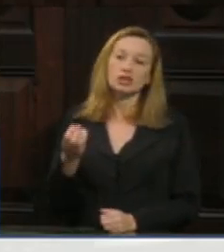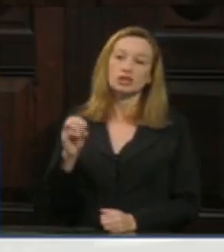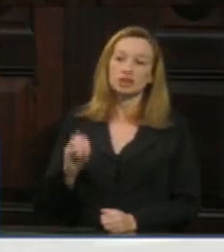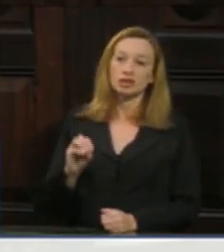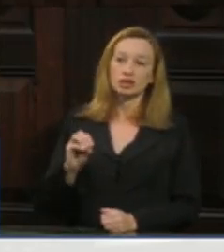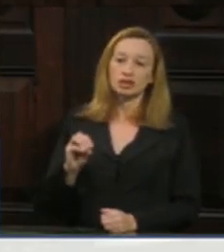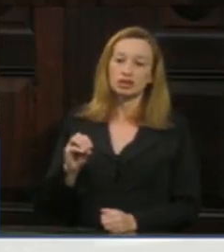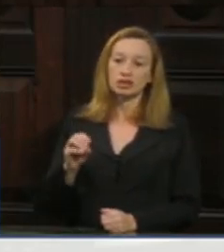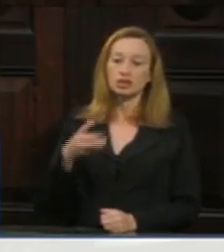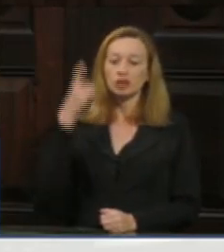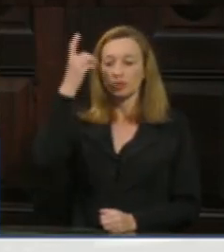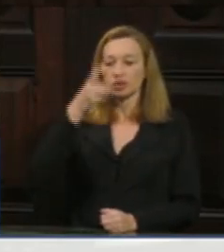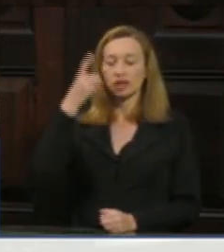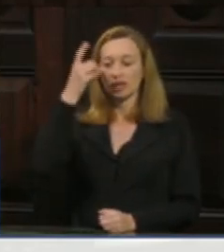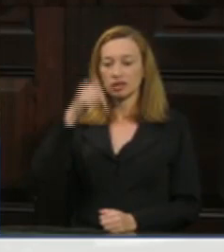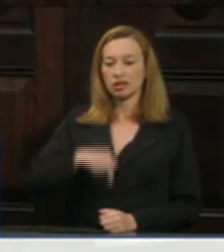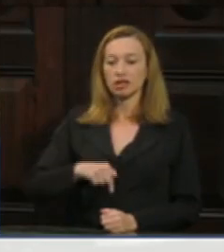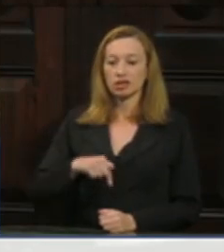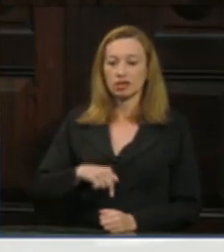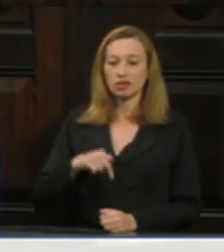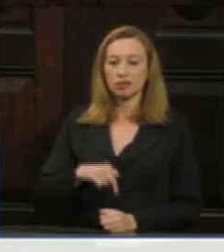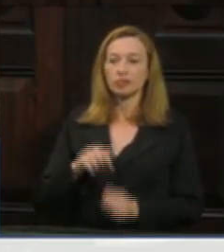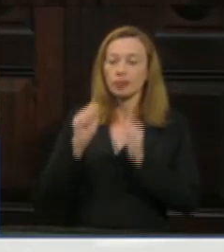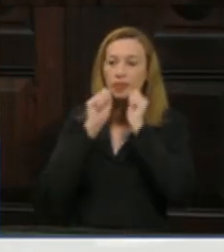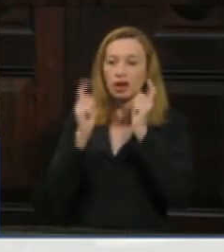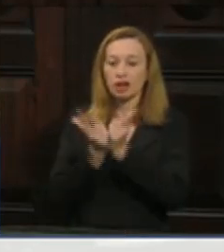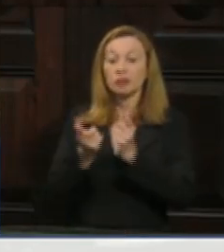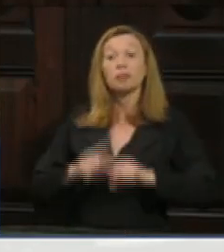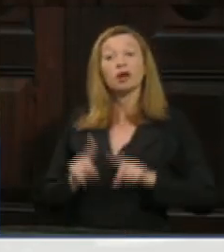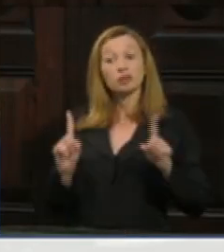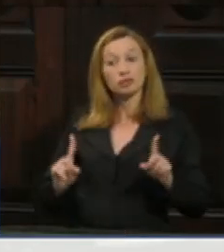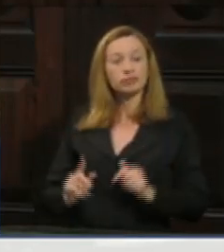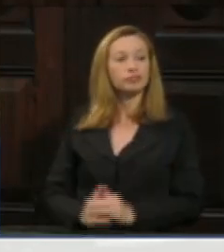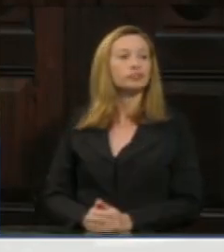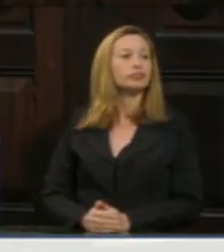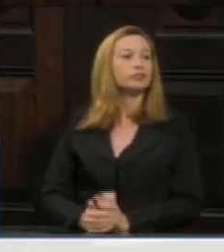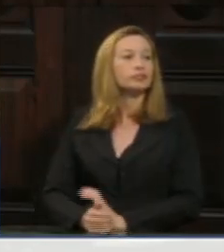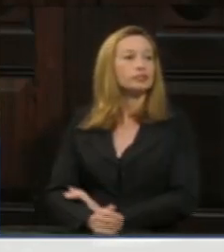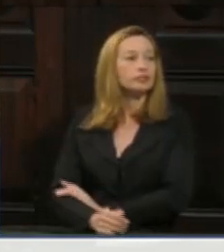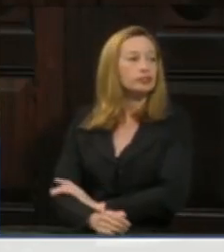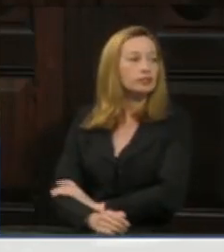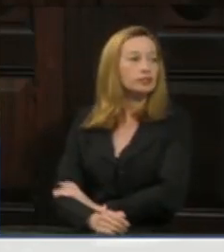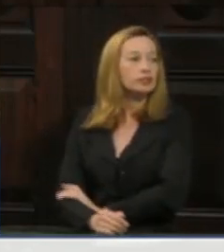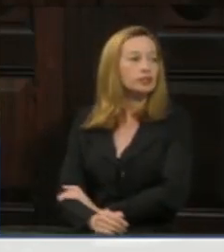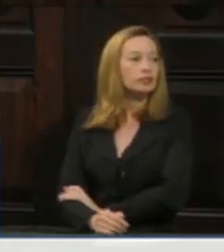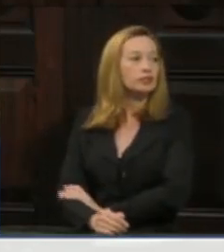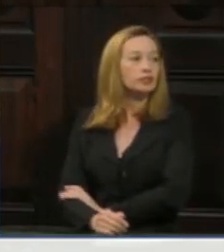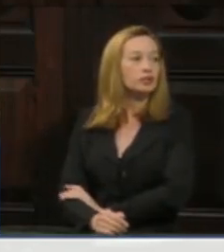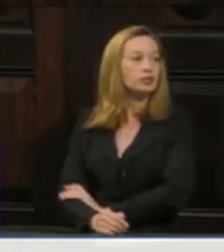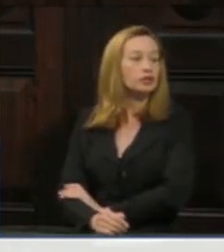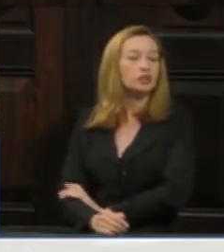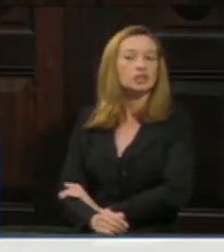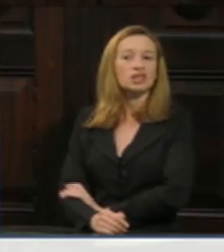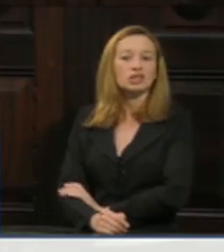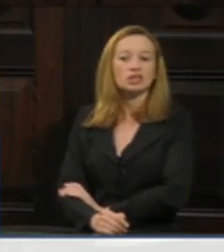Mas, aqui no estado do Rio de Janeiro, o foco